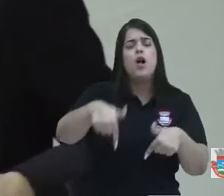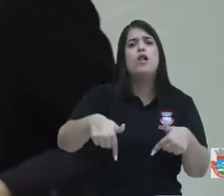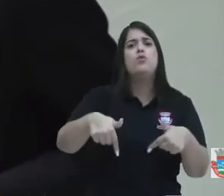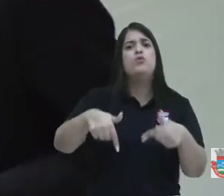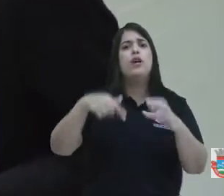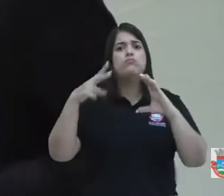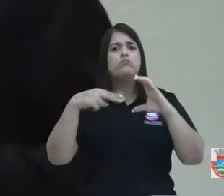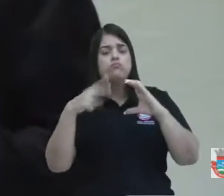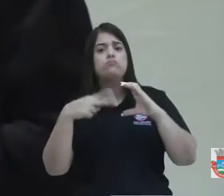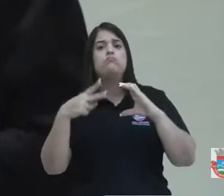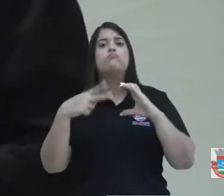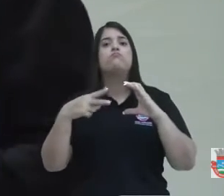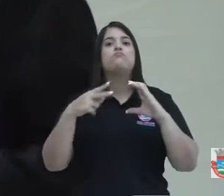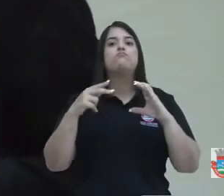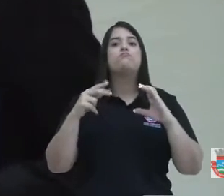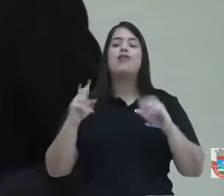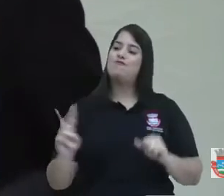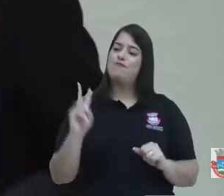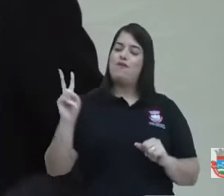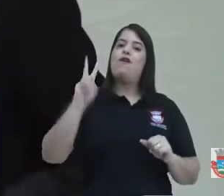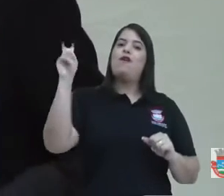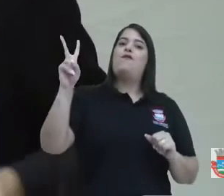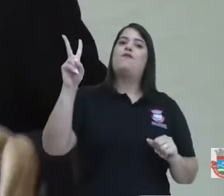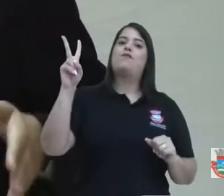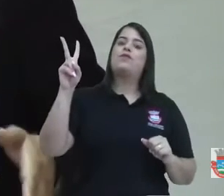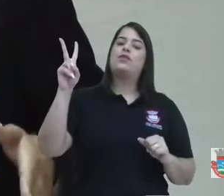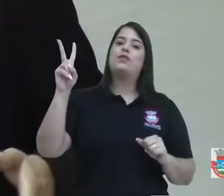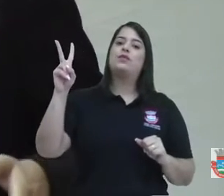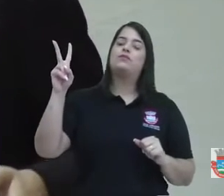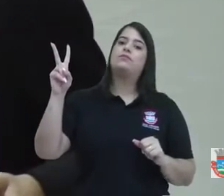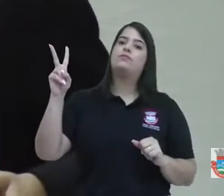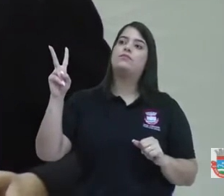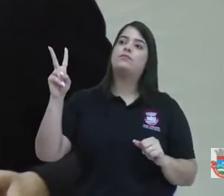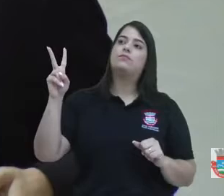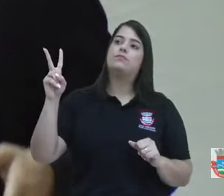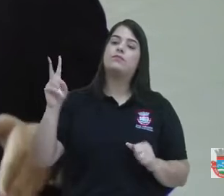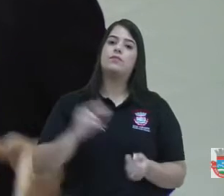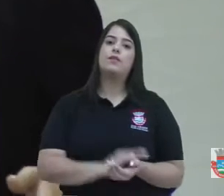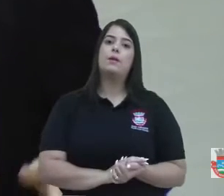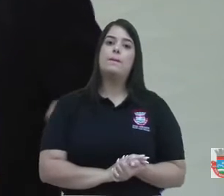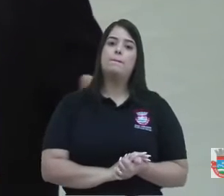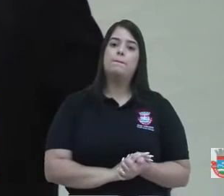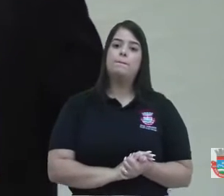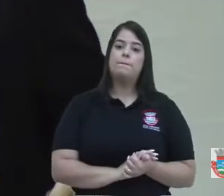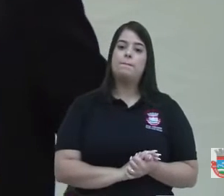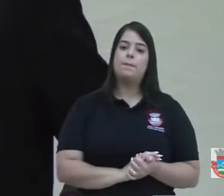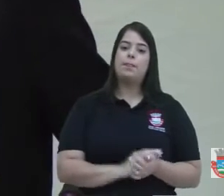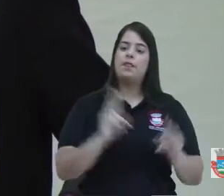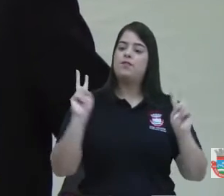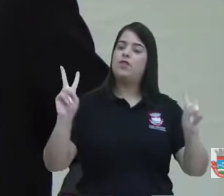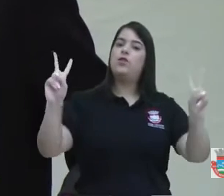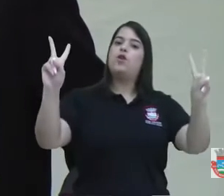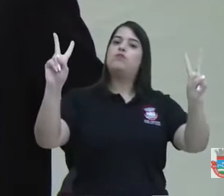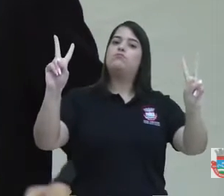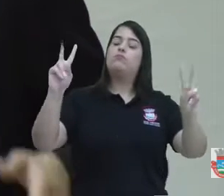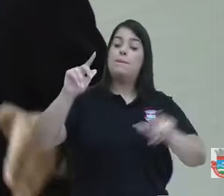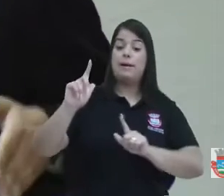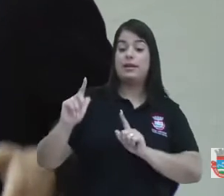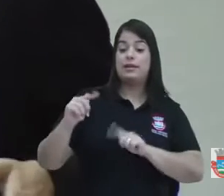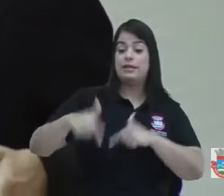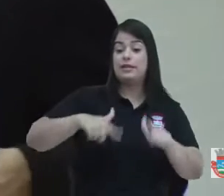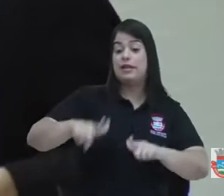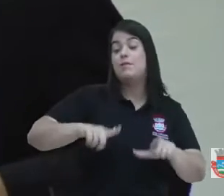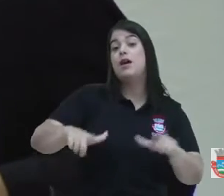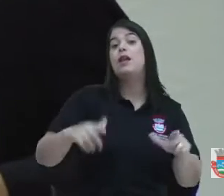casa legislativa, uma vitória dessa casa legislativa, que hoje temos isso aí para trabalhar para os são-bentenses.